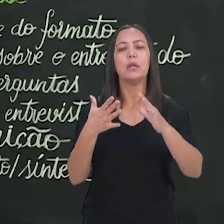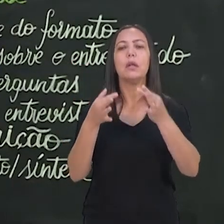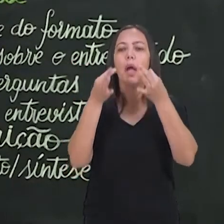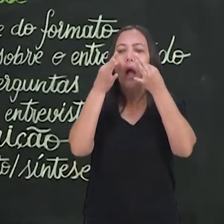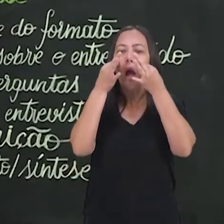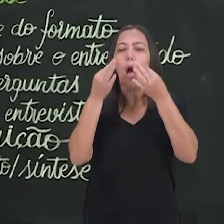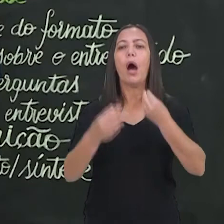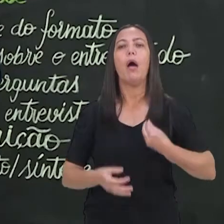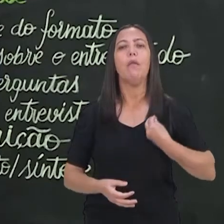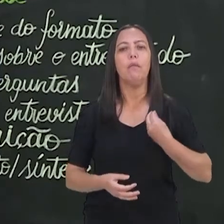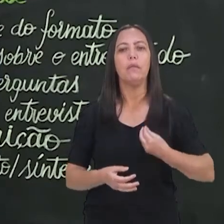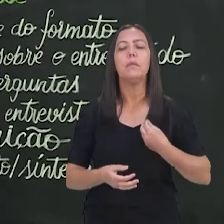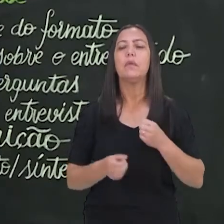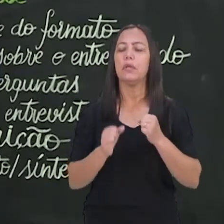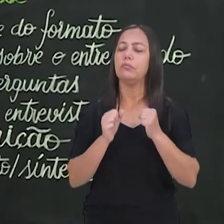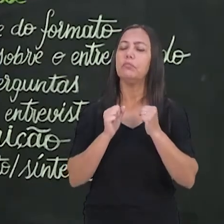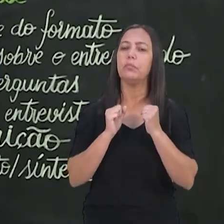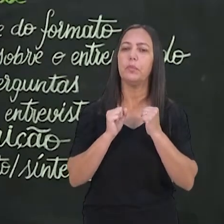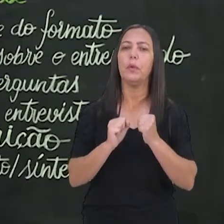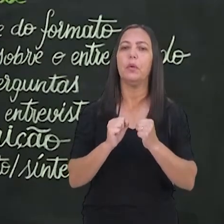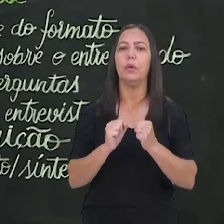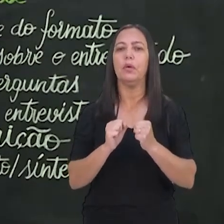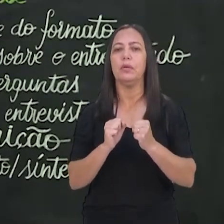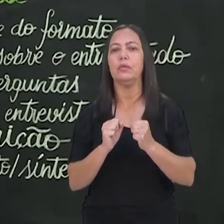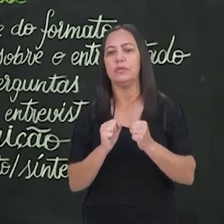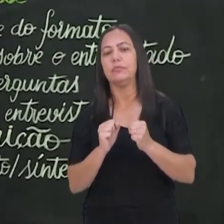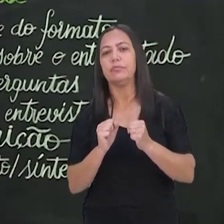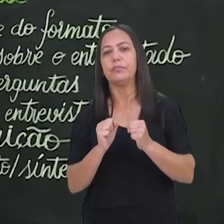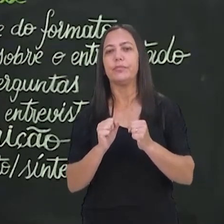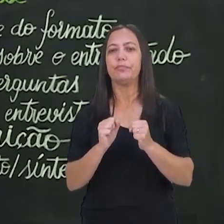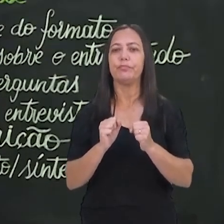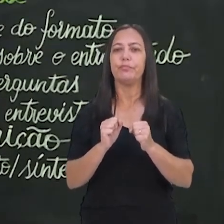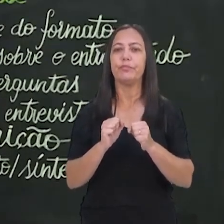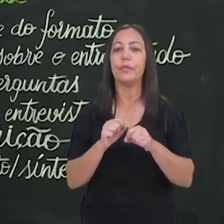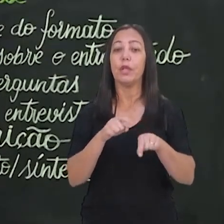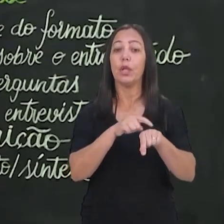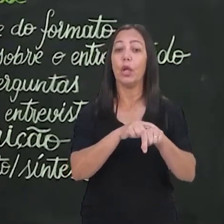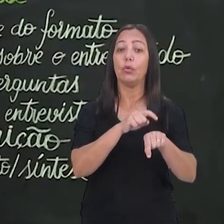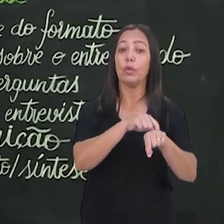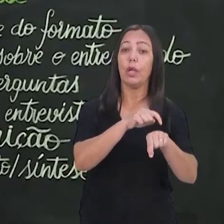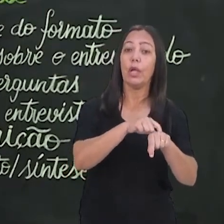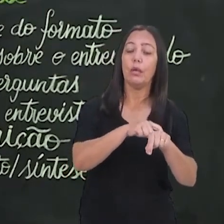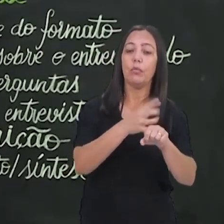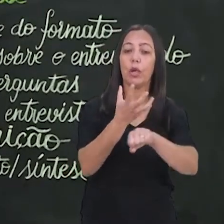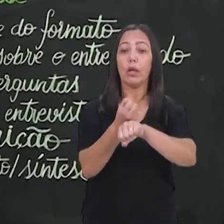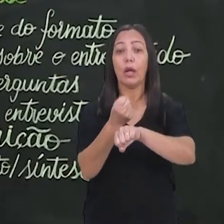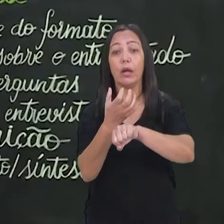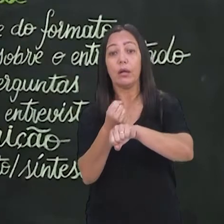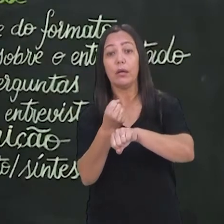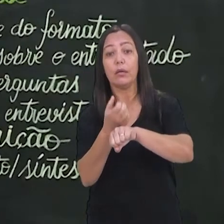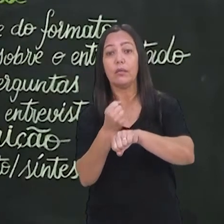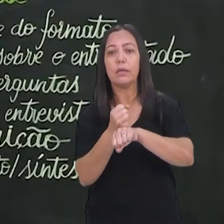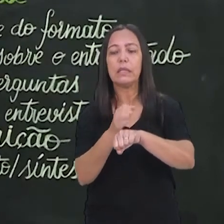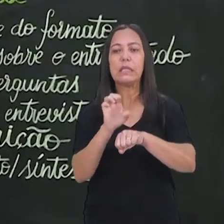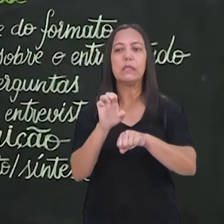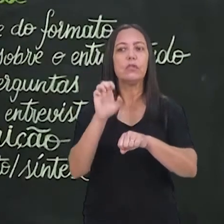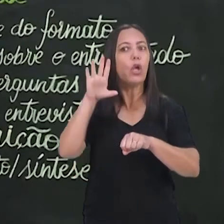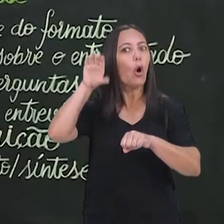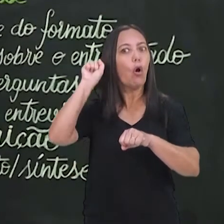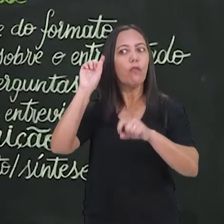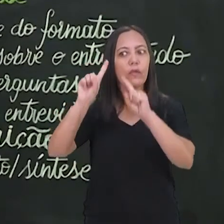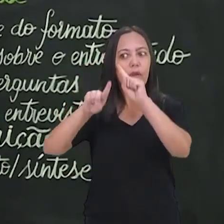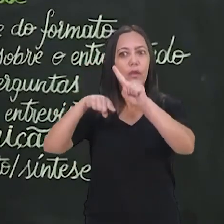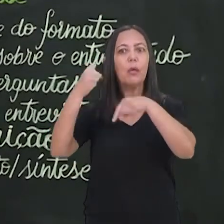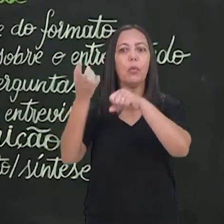dialoga muito com as circunstâncias do ao vivo, porque ele acontece ao mesmo tempo em que é gravado, em que mesmo que você ouça depois